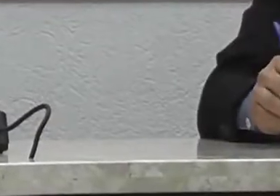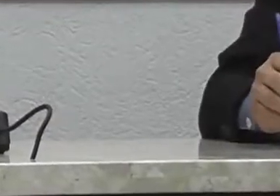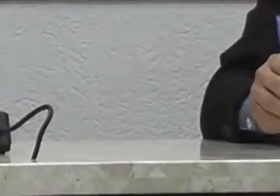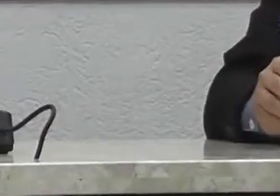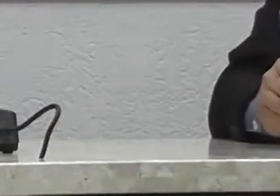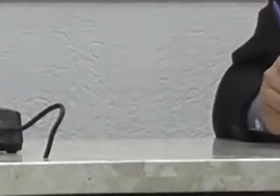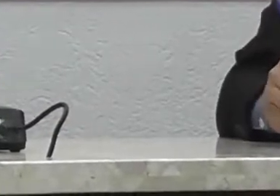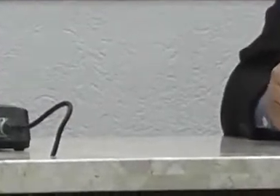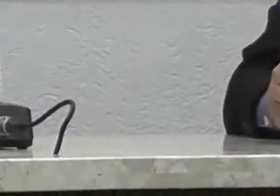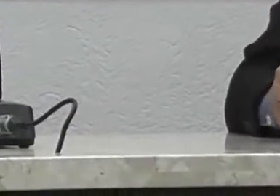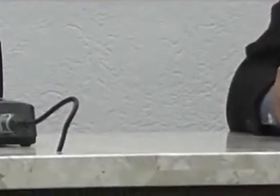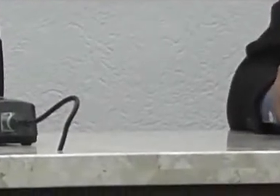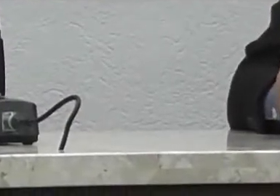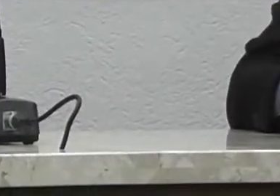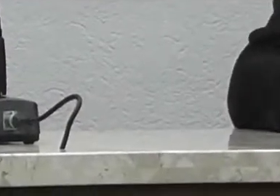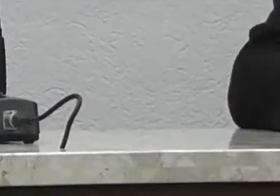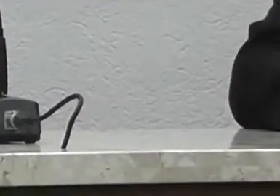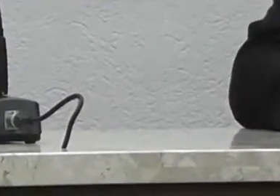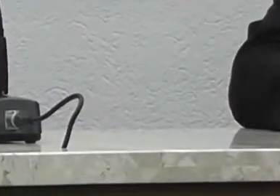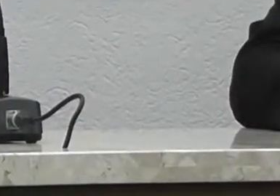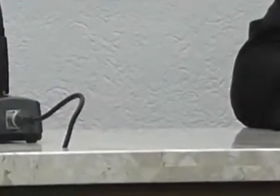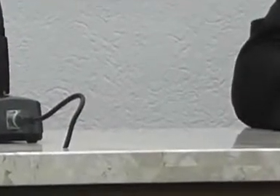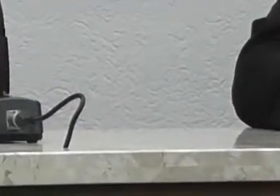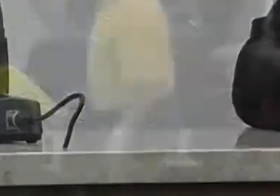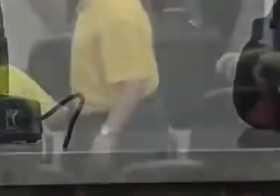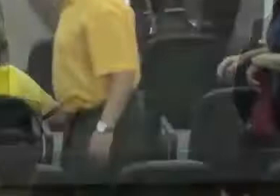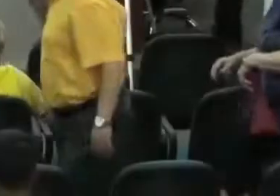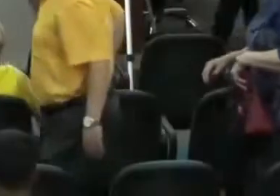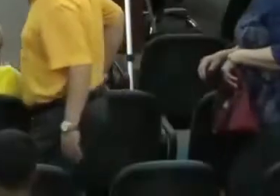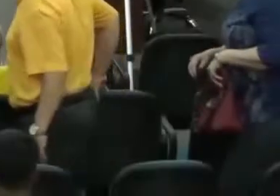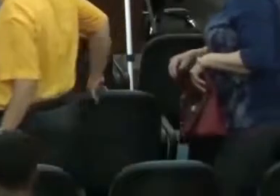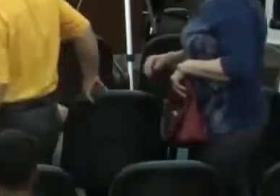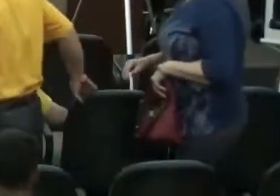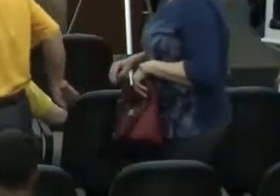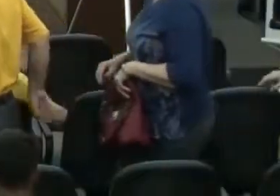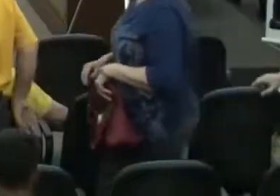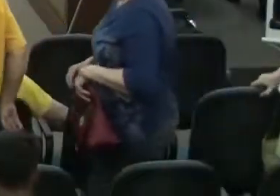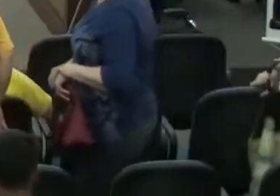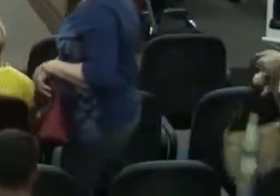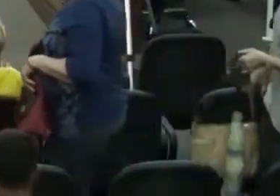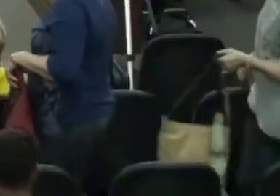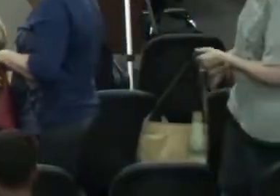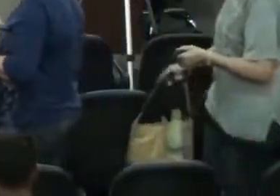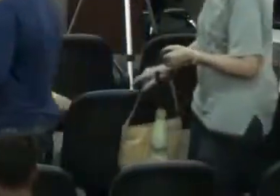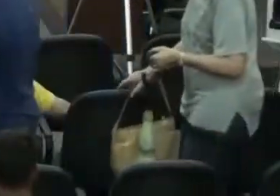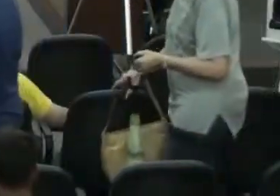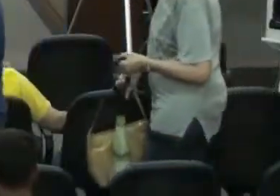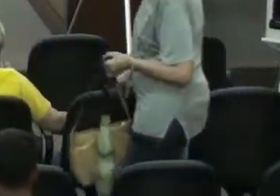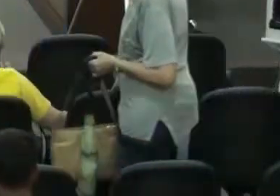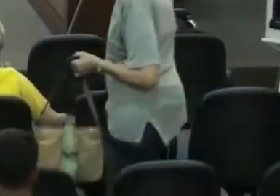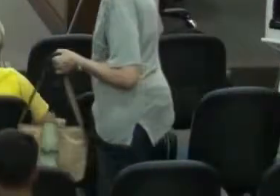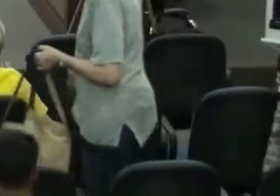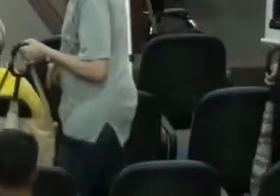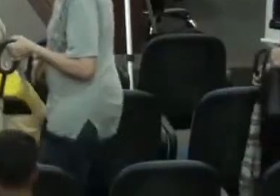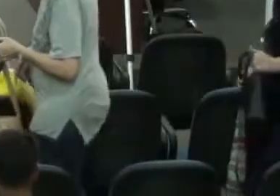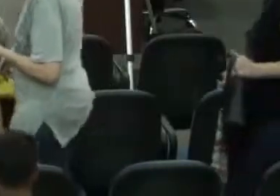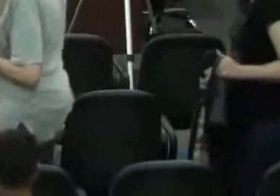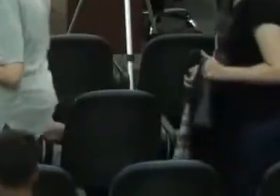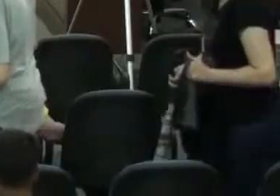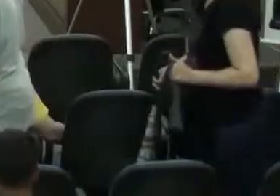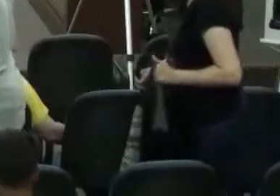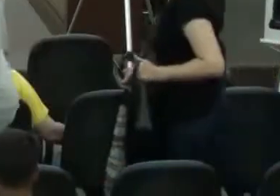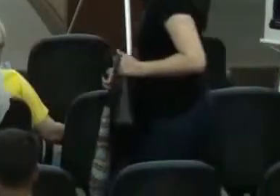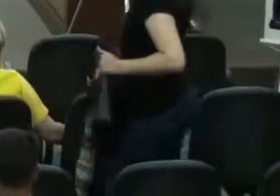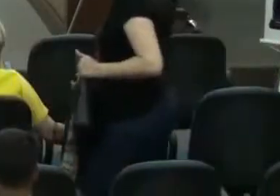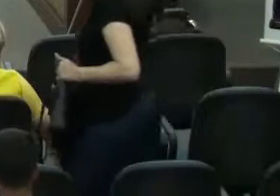E também o vereador Almires Bugai Filho. Pela ordem, senhor presidente. Por gentileza, pode